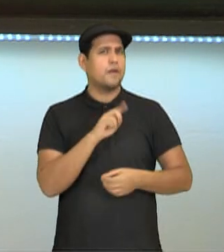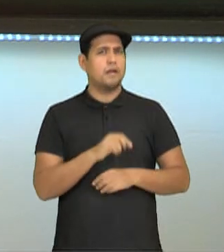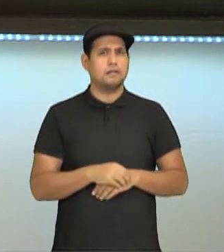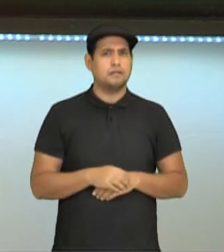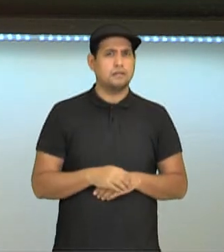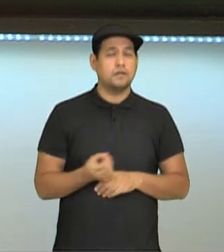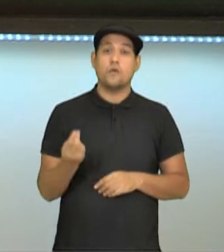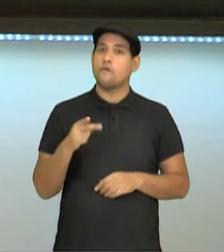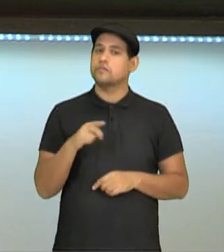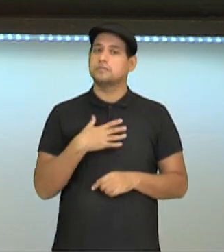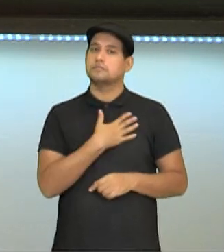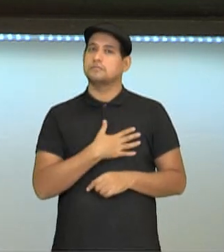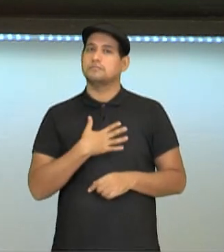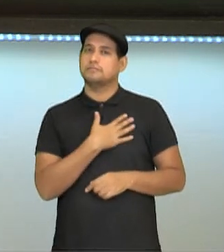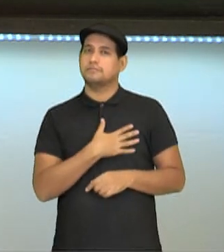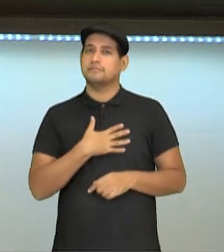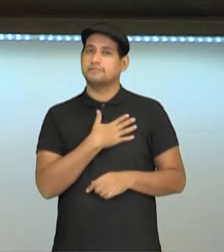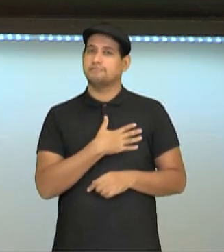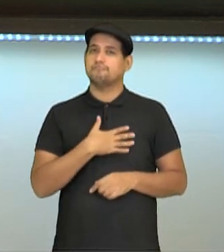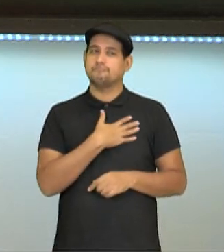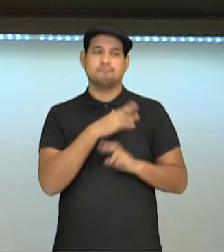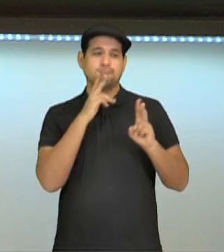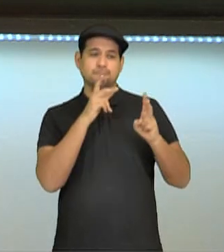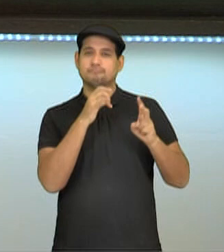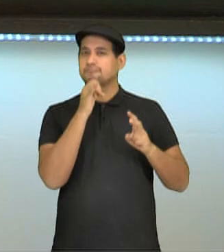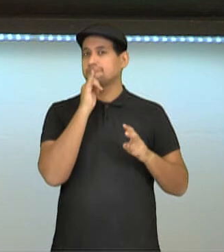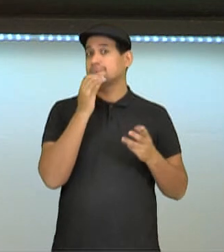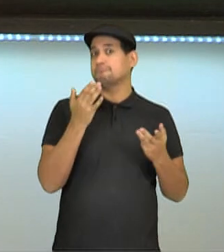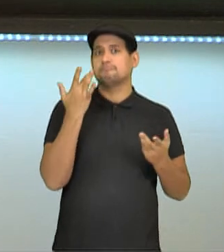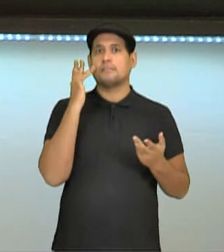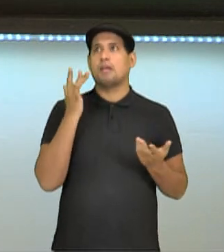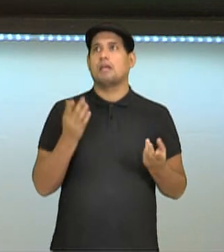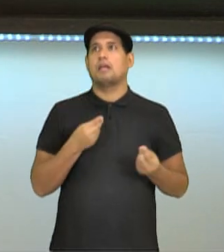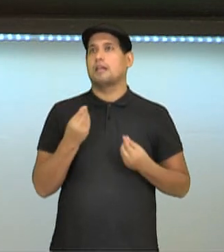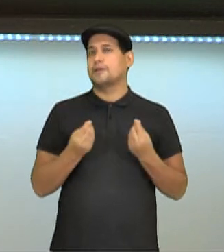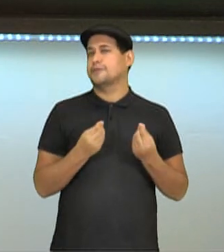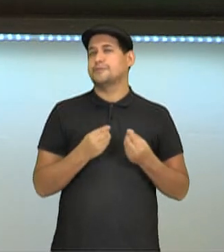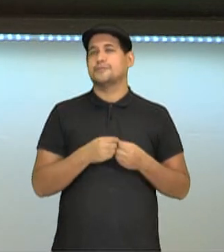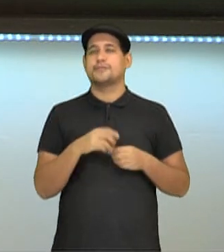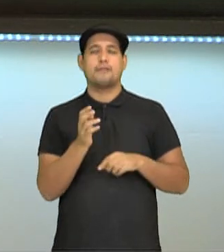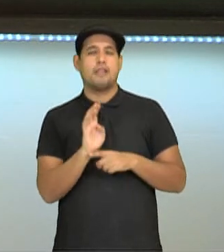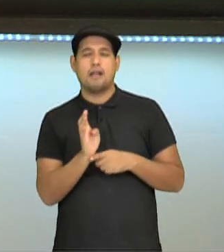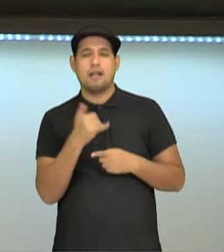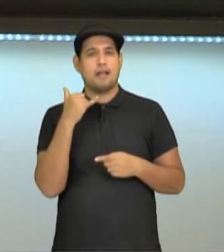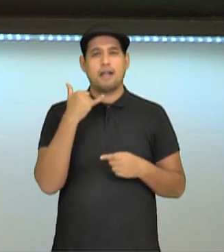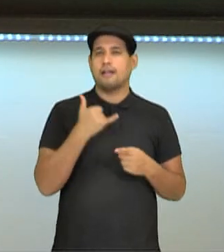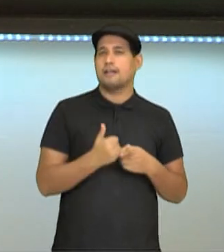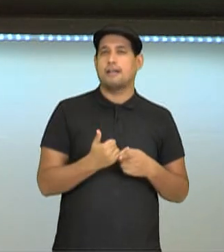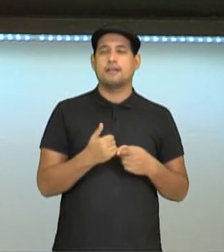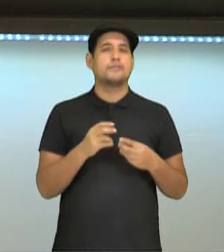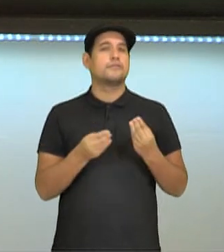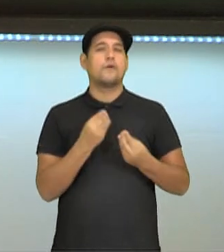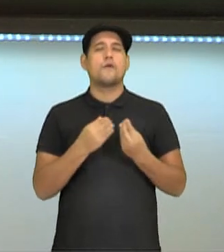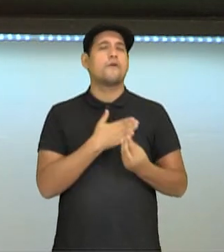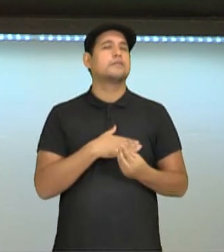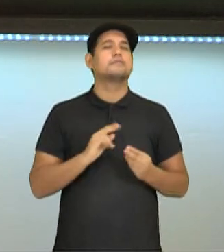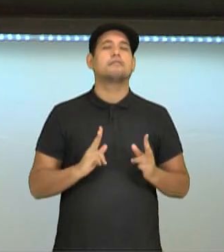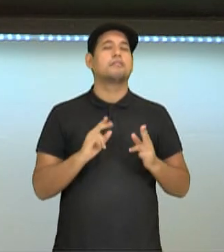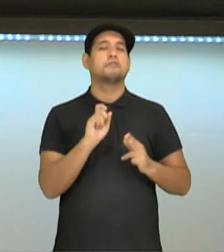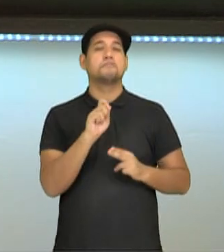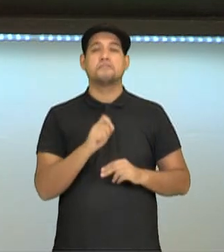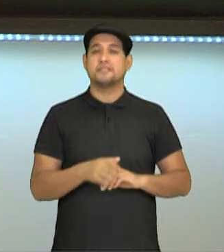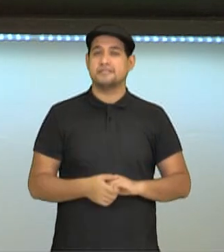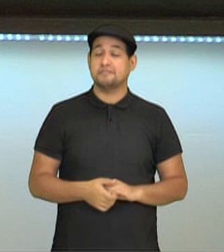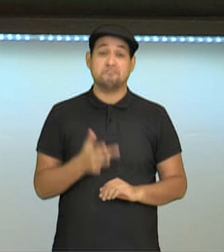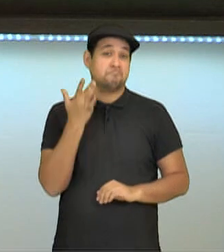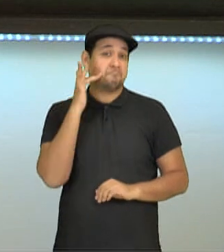Ou você gosta de assistir aí, de repente, só pelo celular, pela televisão, gosta mais dos streams, né?